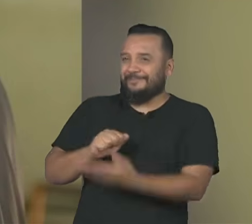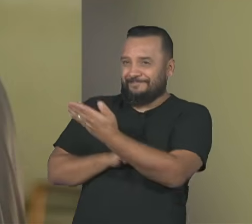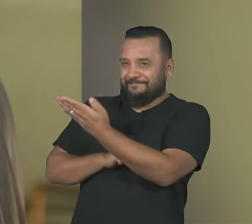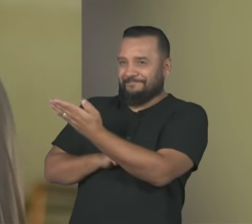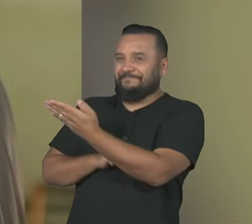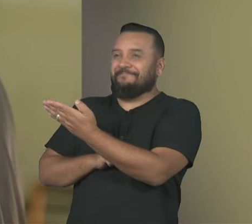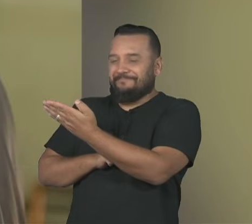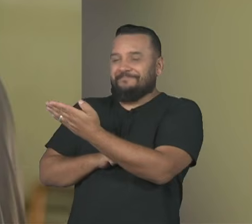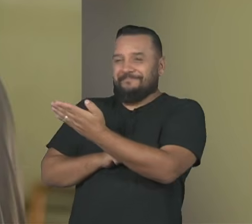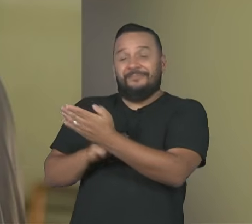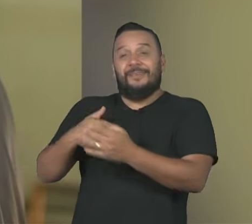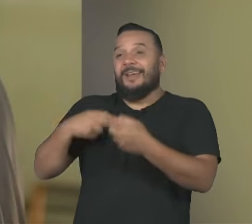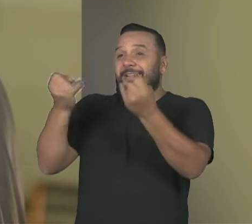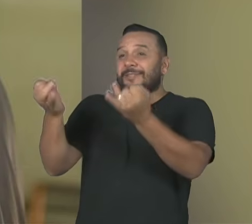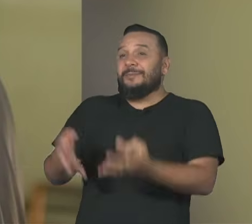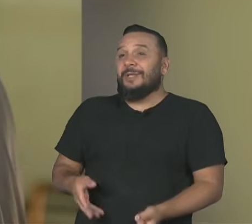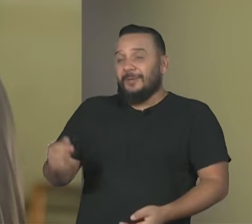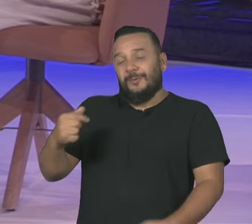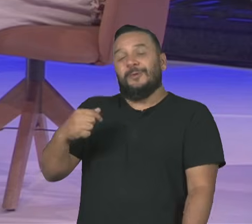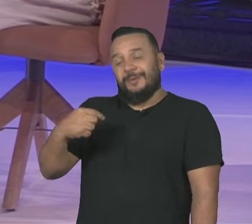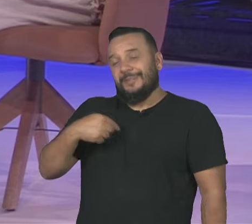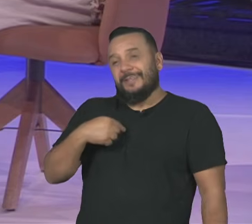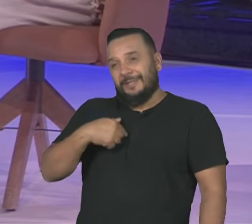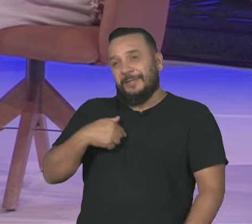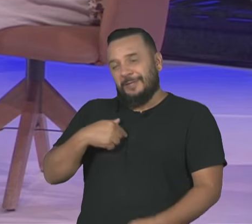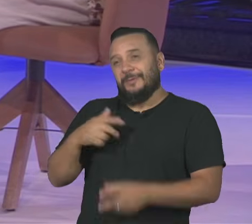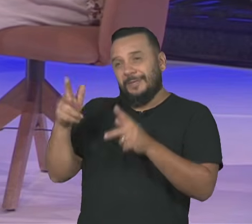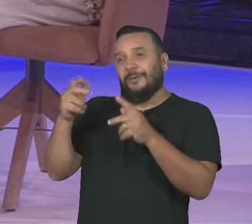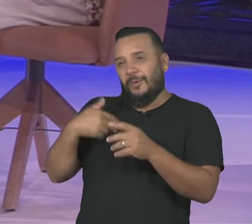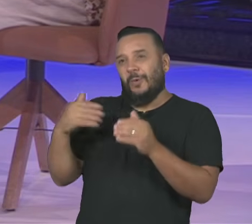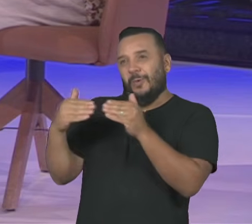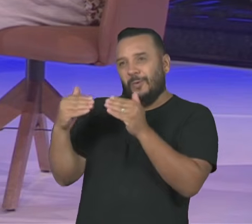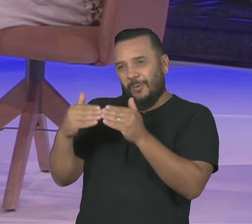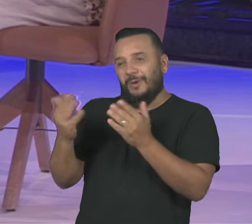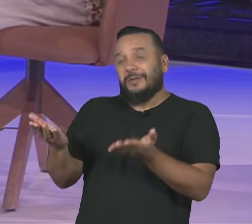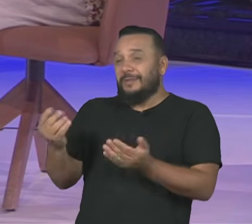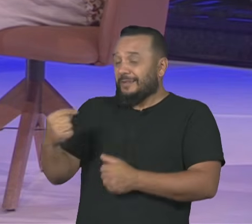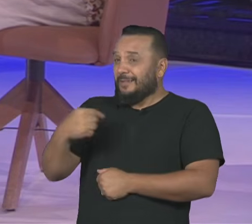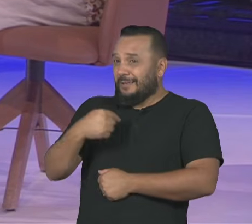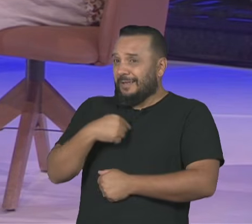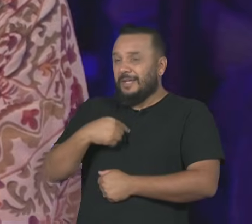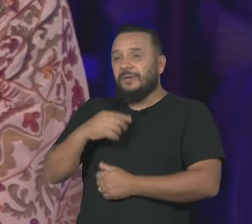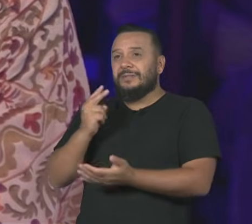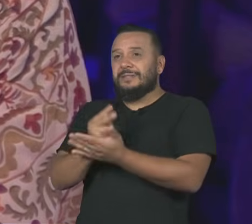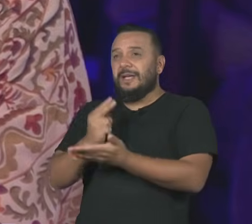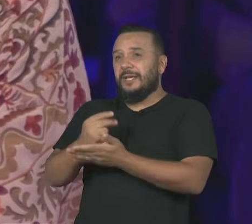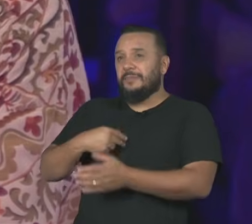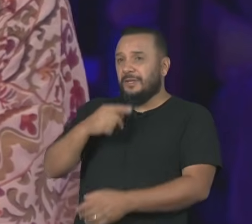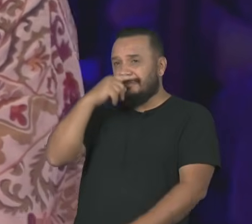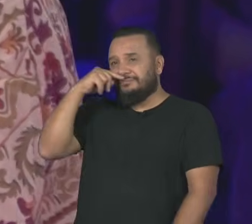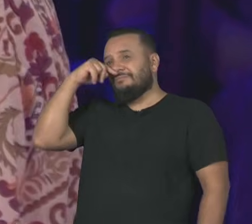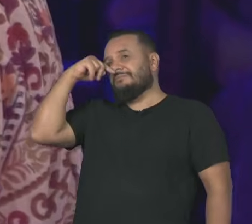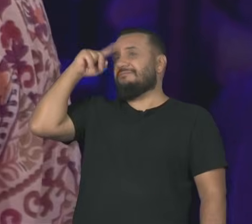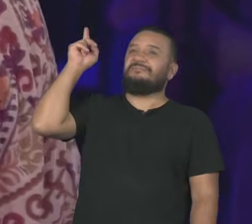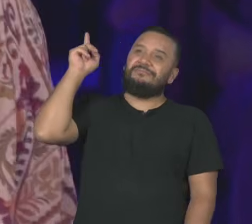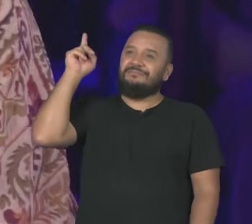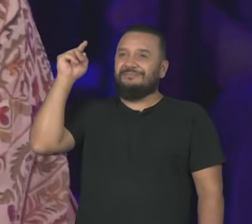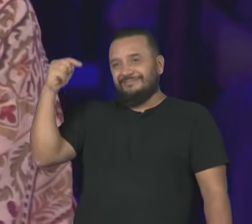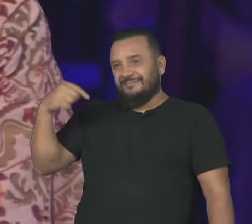Ela dizia uma coisa que eu acho ótima. Ela dizia, eu sempre fui muito metidinha.